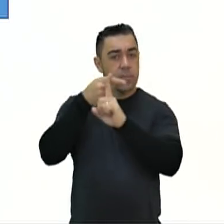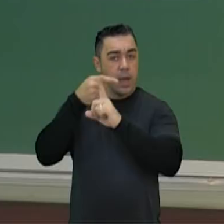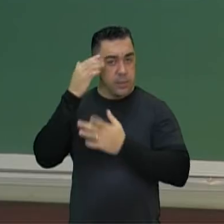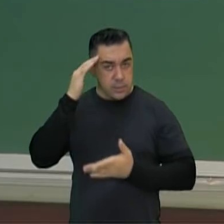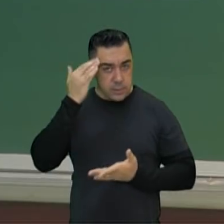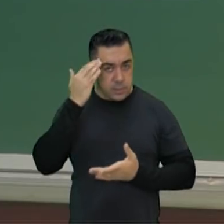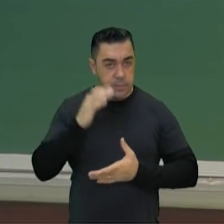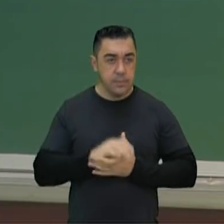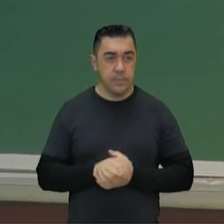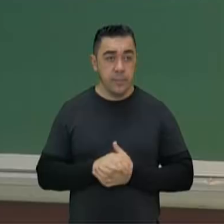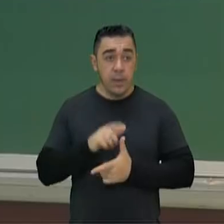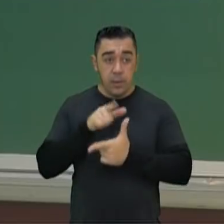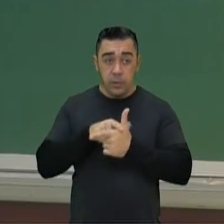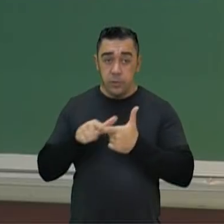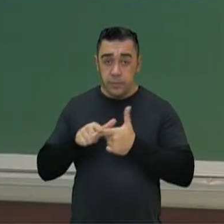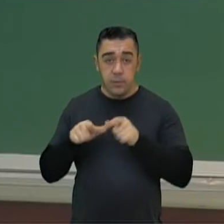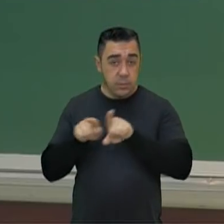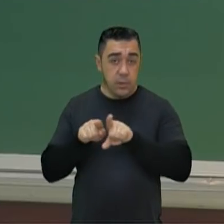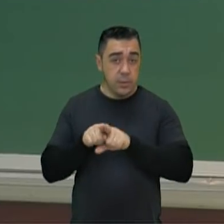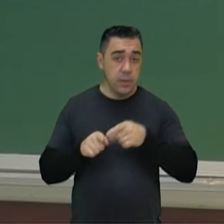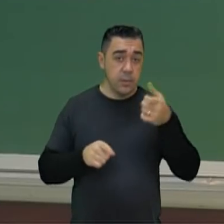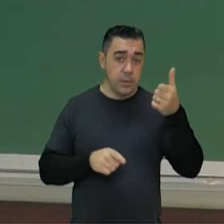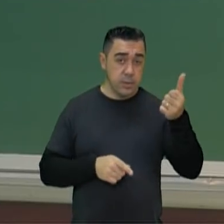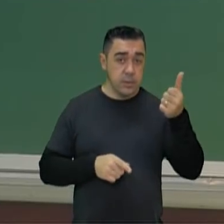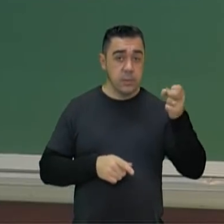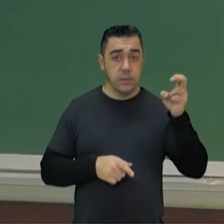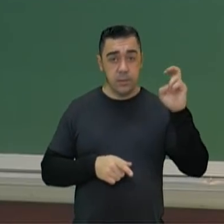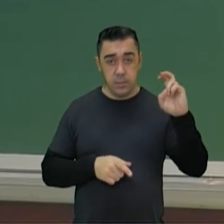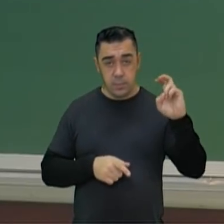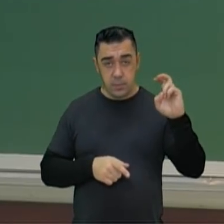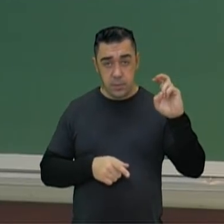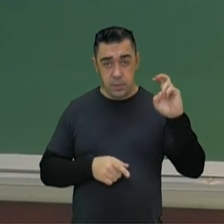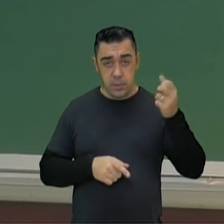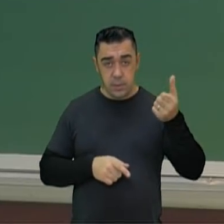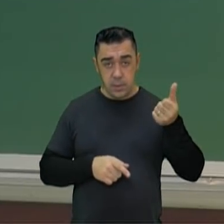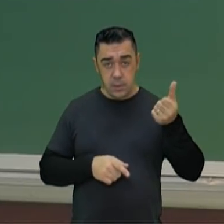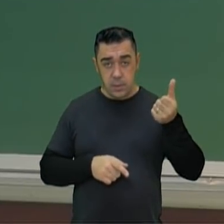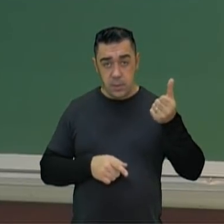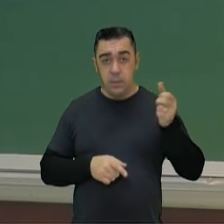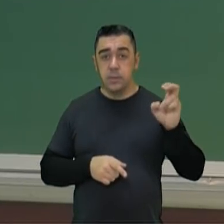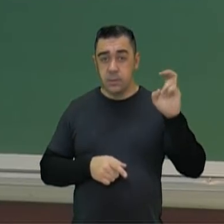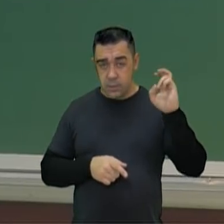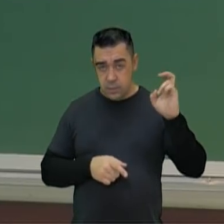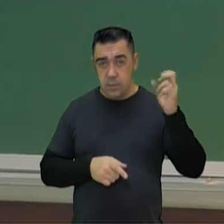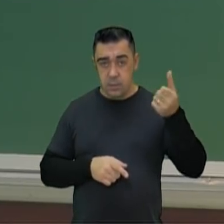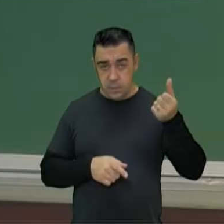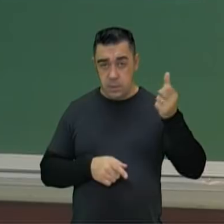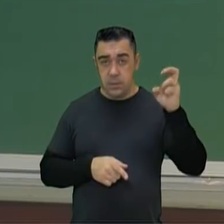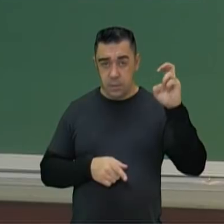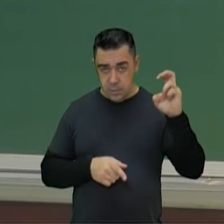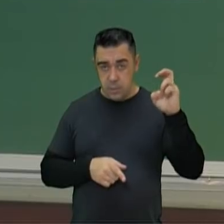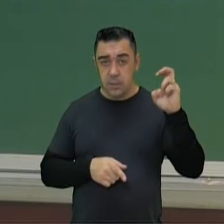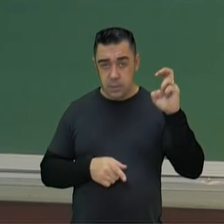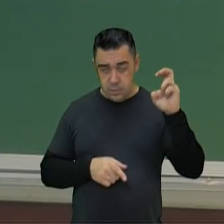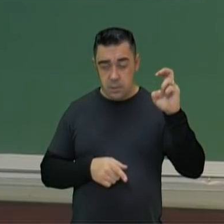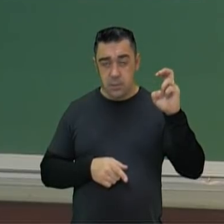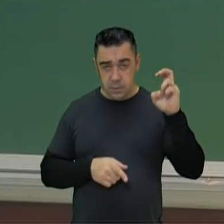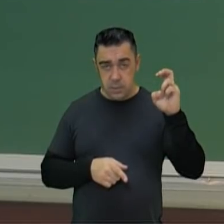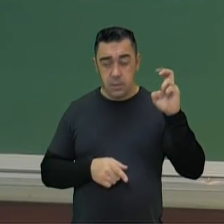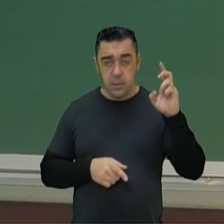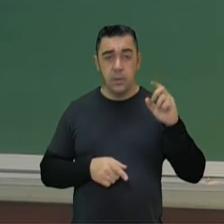mais. Na divisão, você tinha os dois valores, mas não sabia o resultado, o produto.